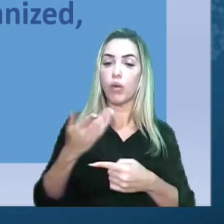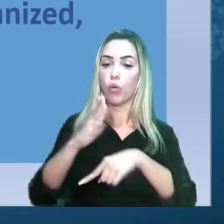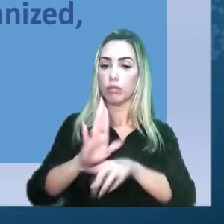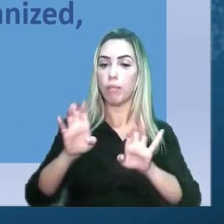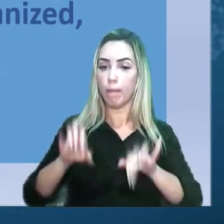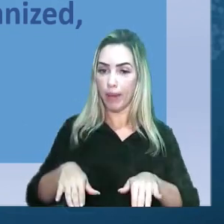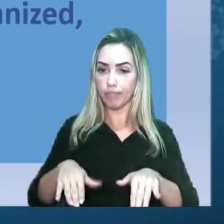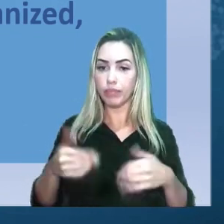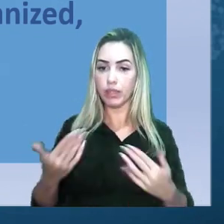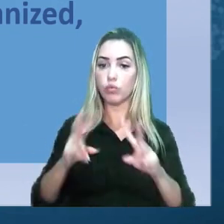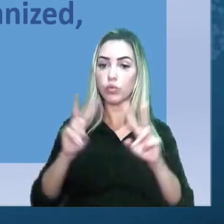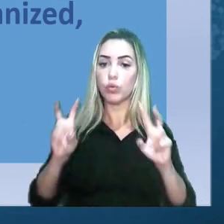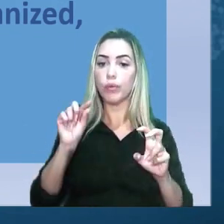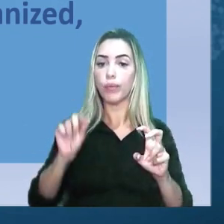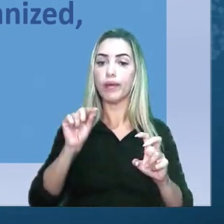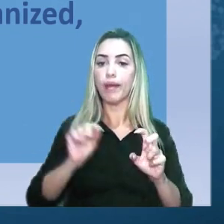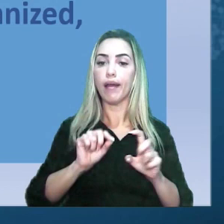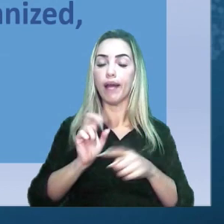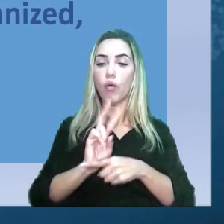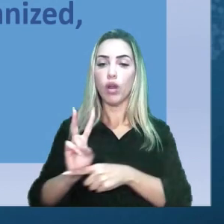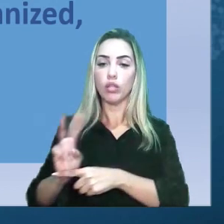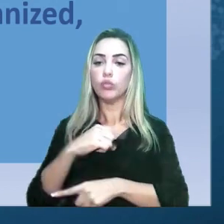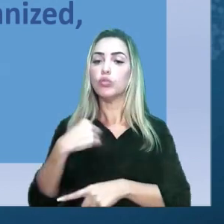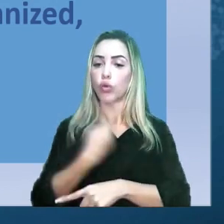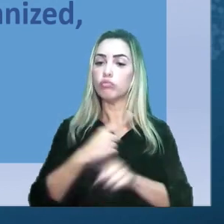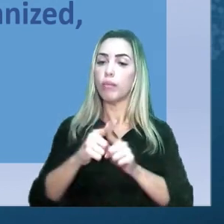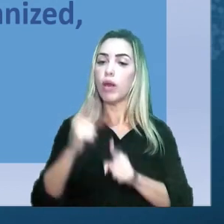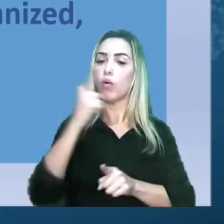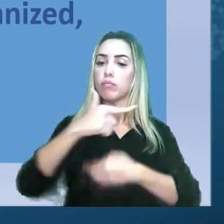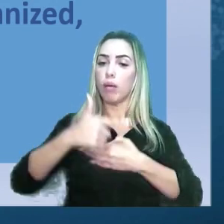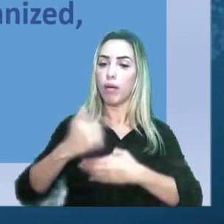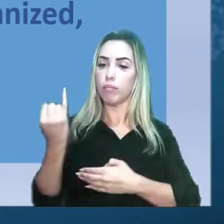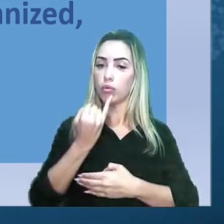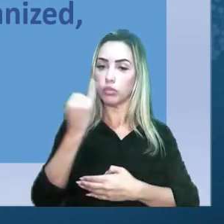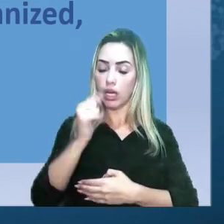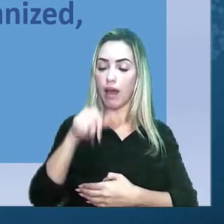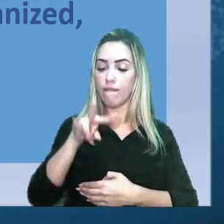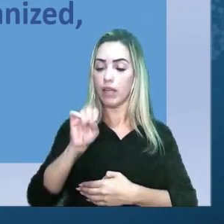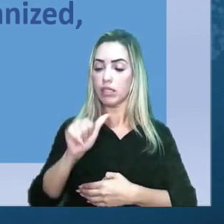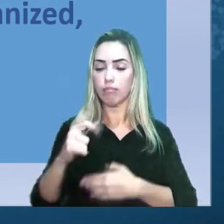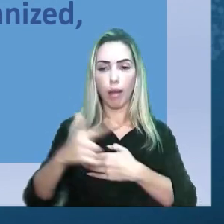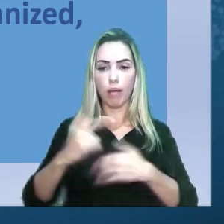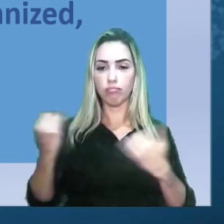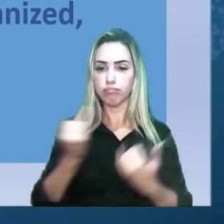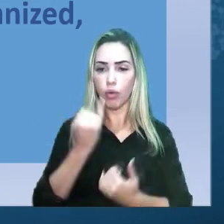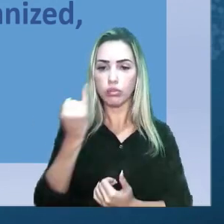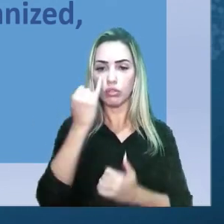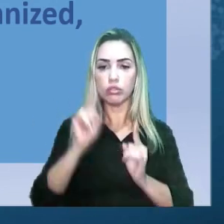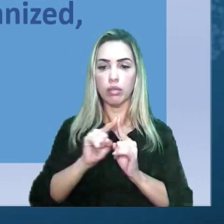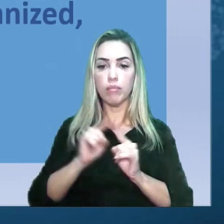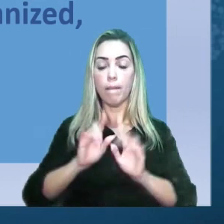Em relação ao regulatório, nós também cumprimos um papel, a nossa Anvisa cumpriu um papel fantástico, mas,